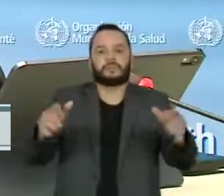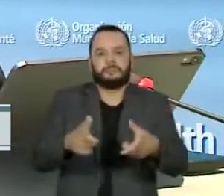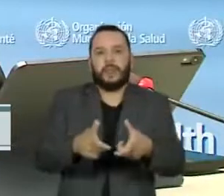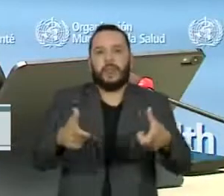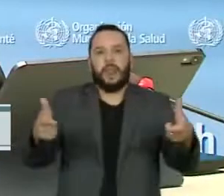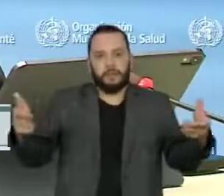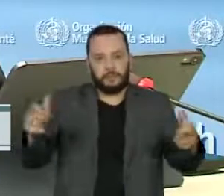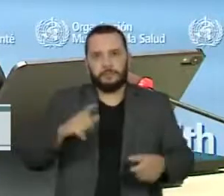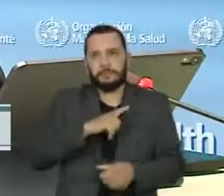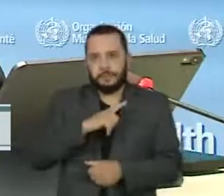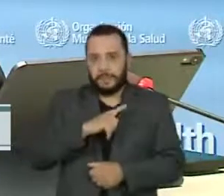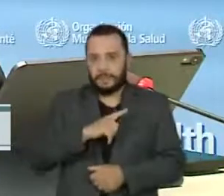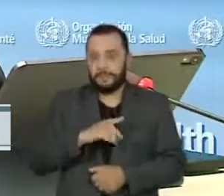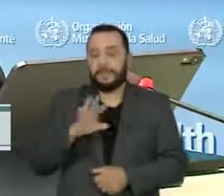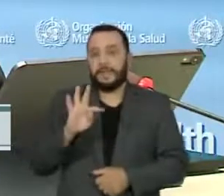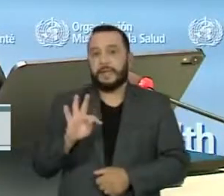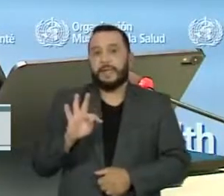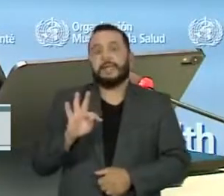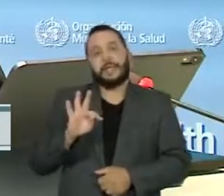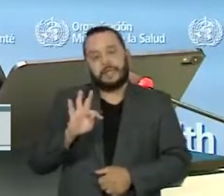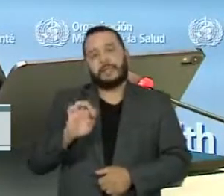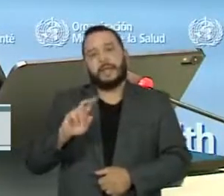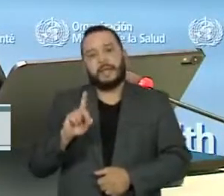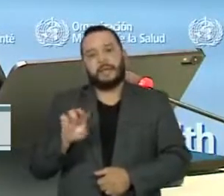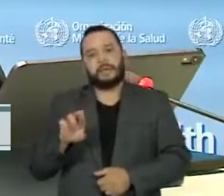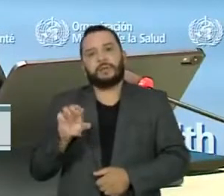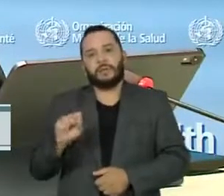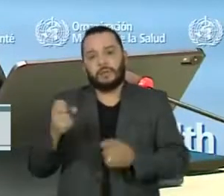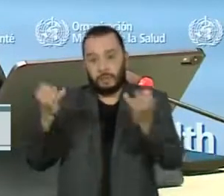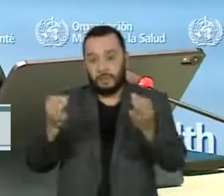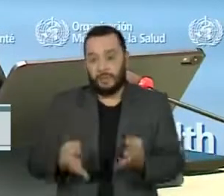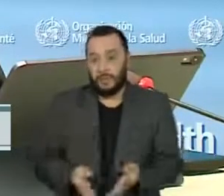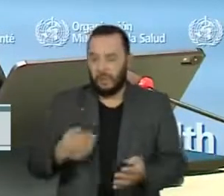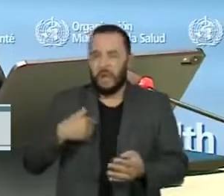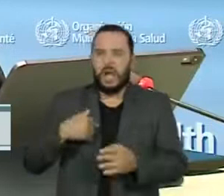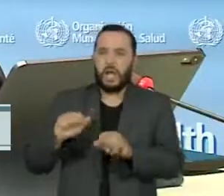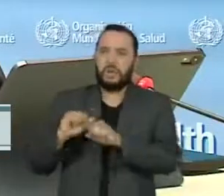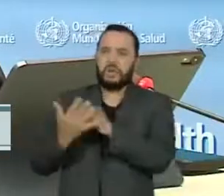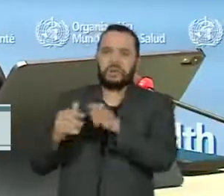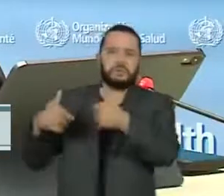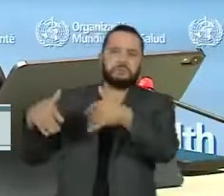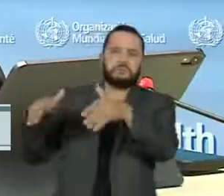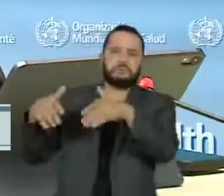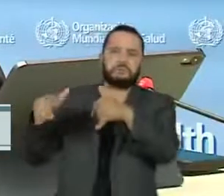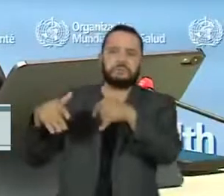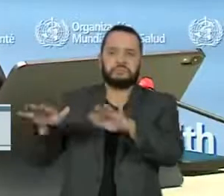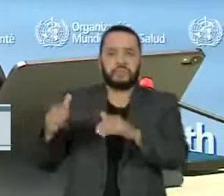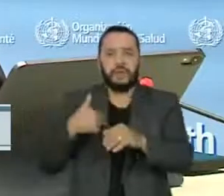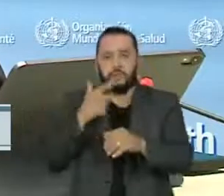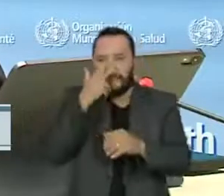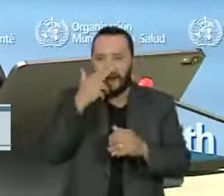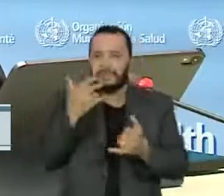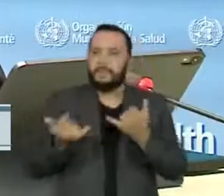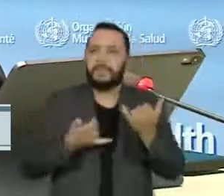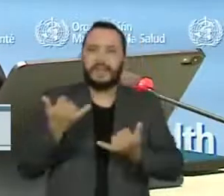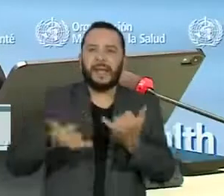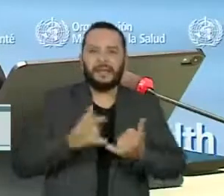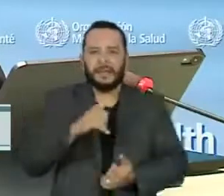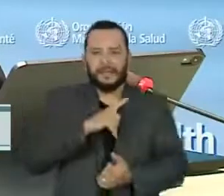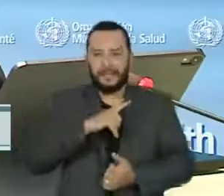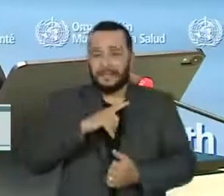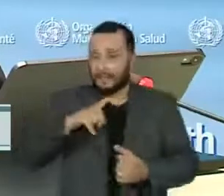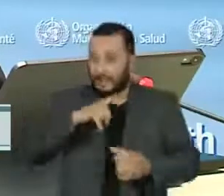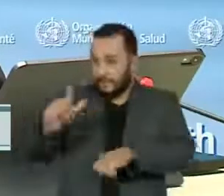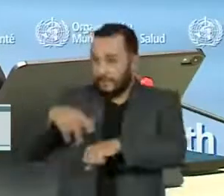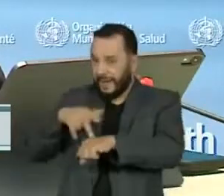Covid-19. Segundo Tedros Adhanom, aqueles que deixam o vírus correr sem controle estão brincando com fogo. E há